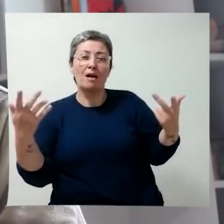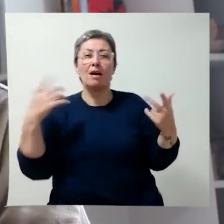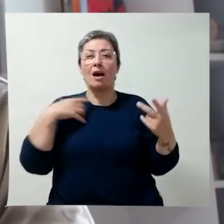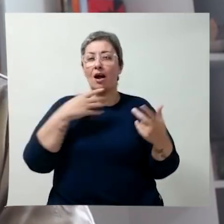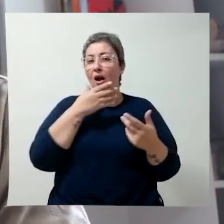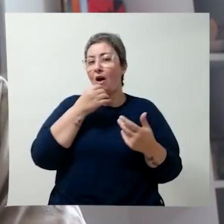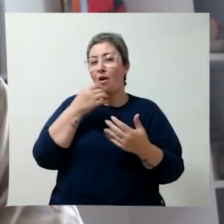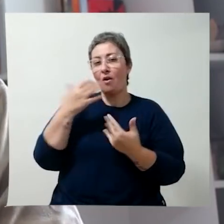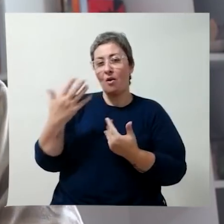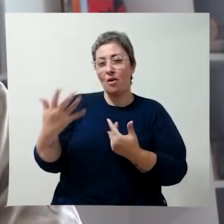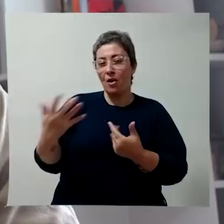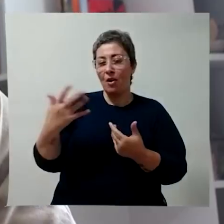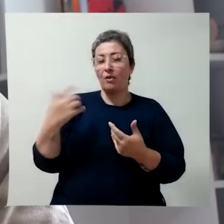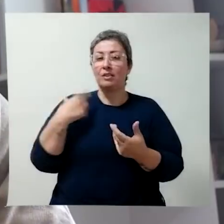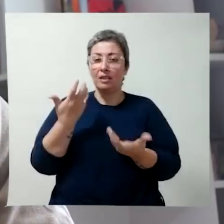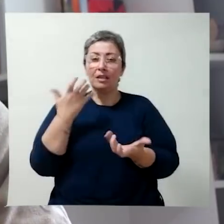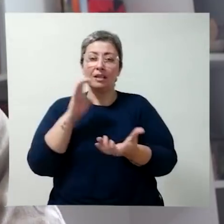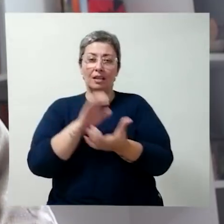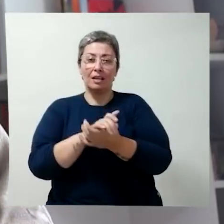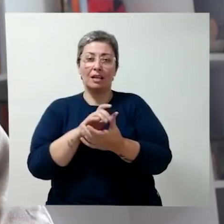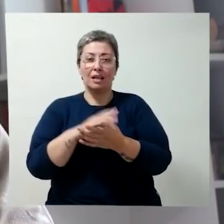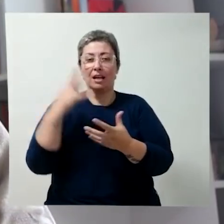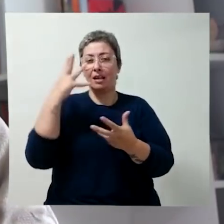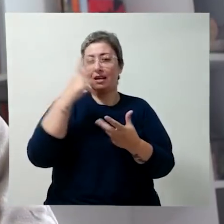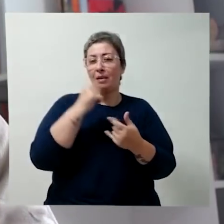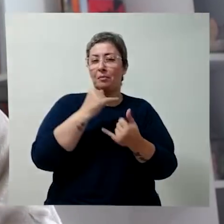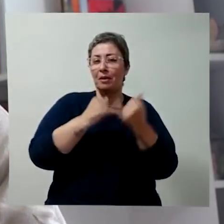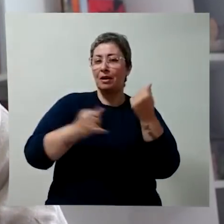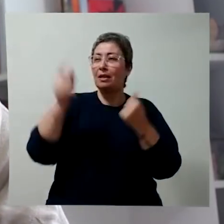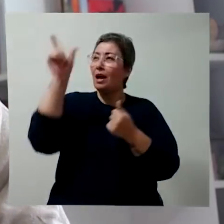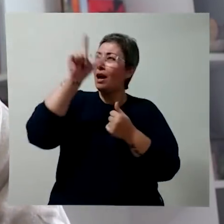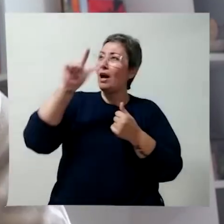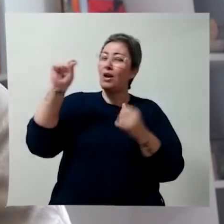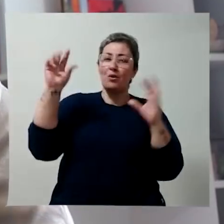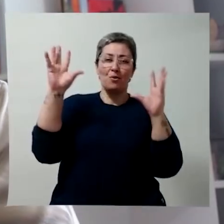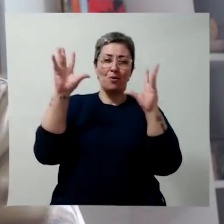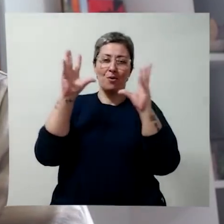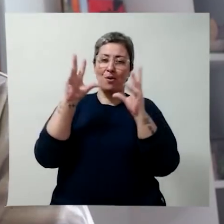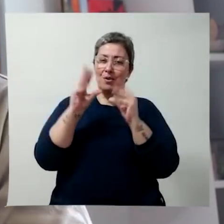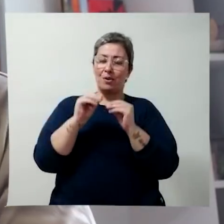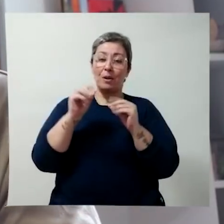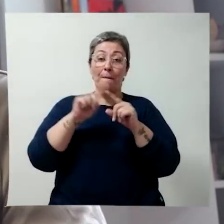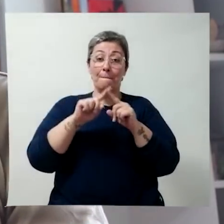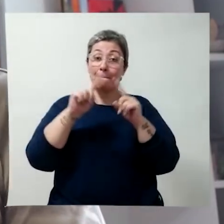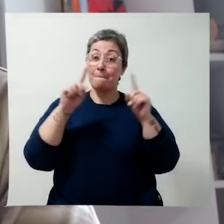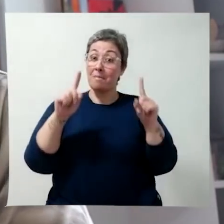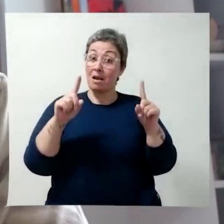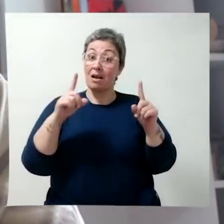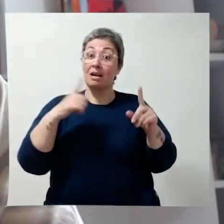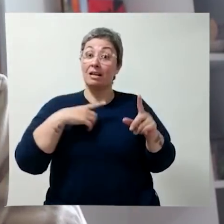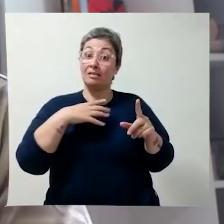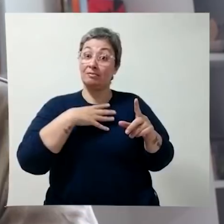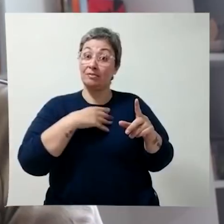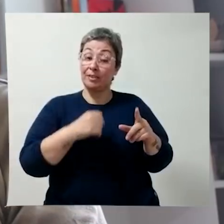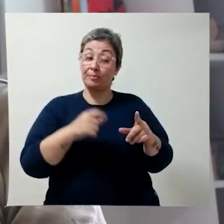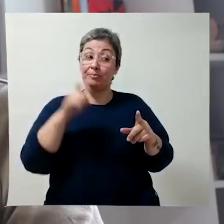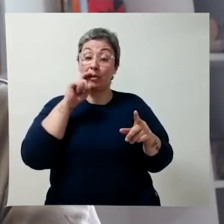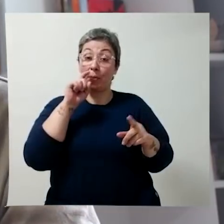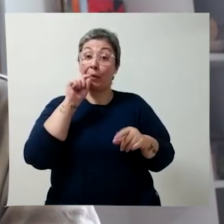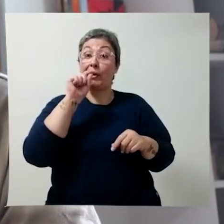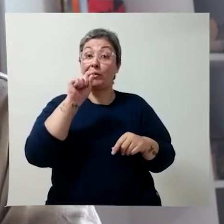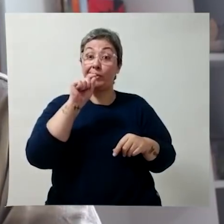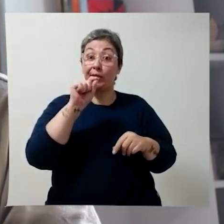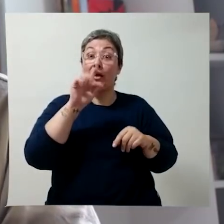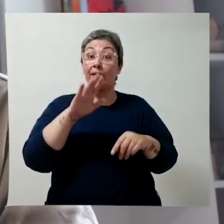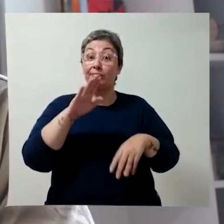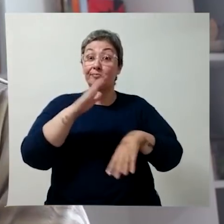moça porque dizem que ela era linda como a luz da lua à noite. Mas ela era filha de ninguém mais, ninguém menos